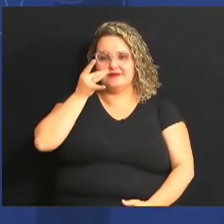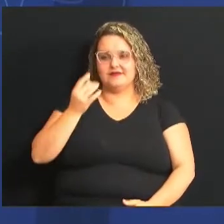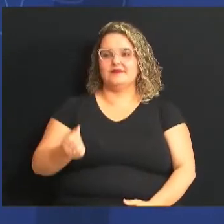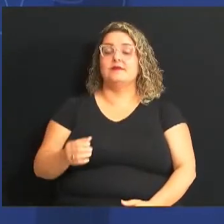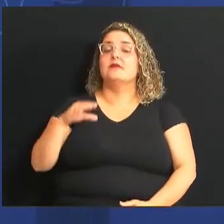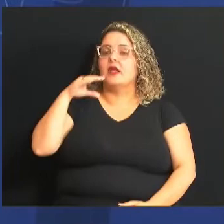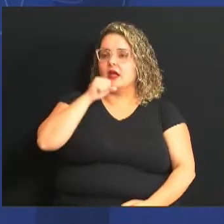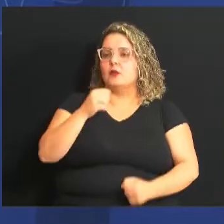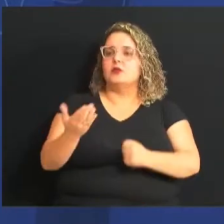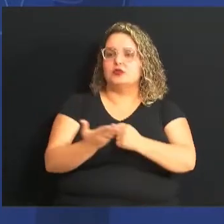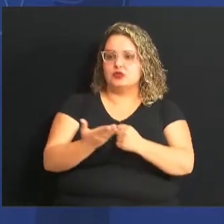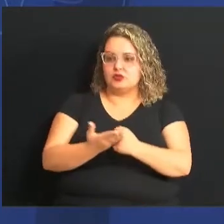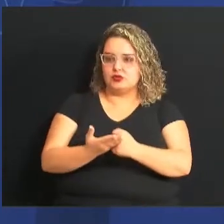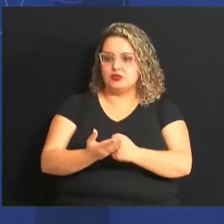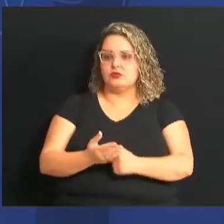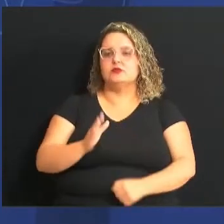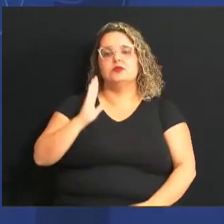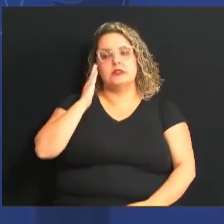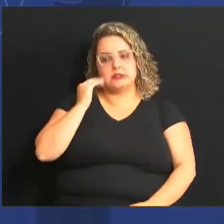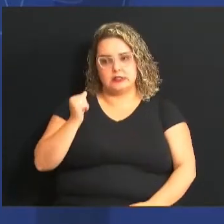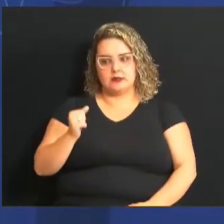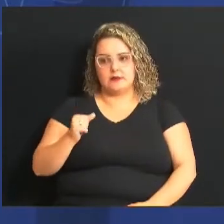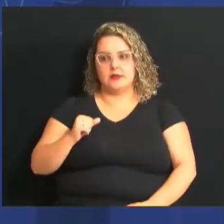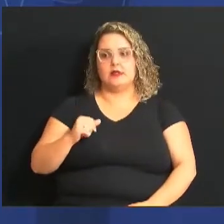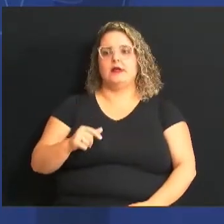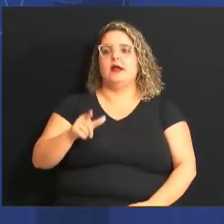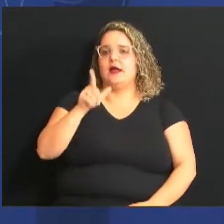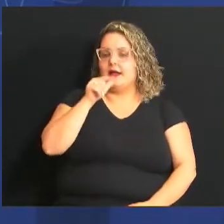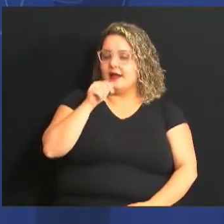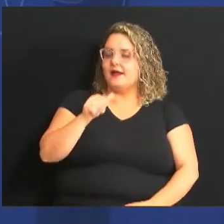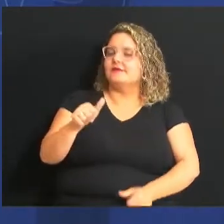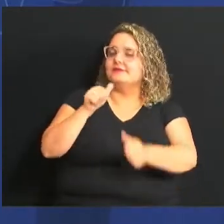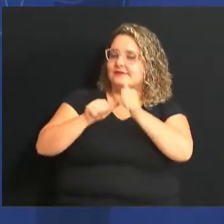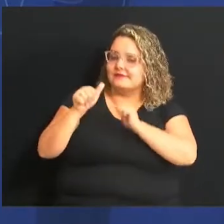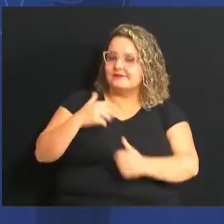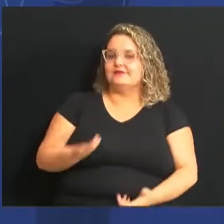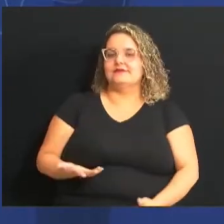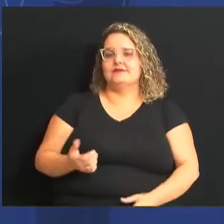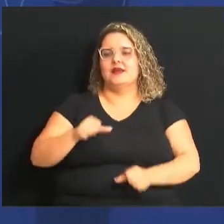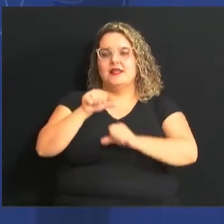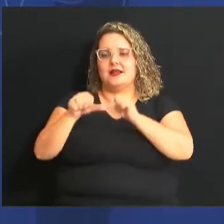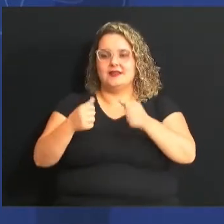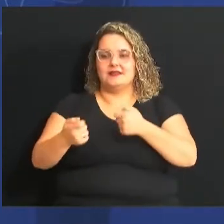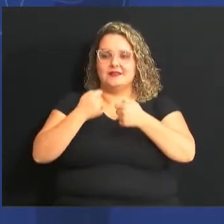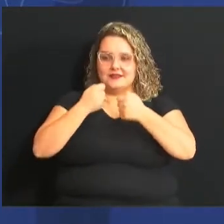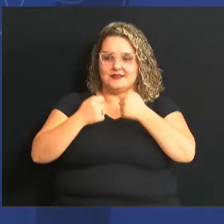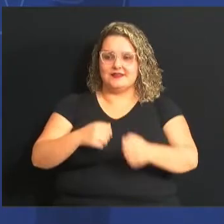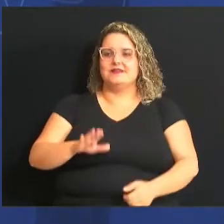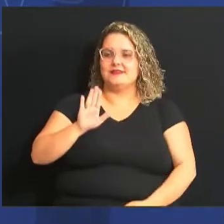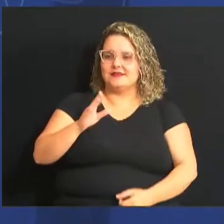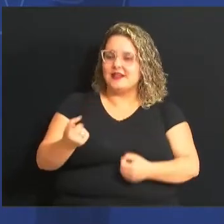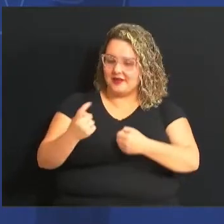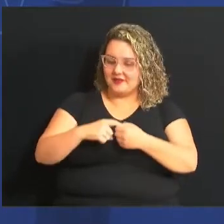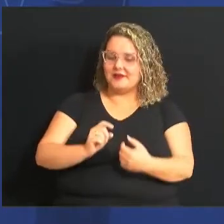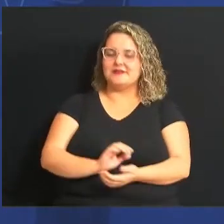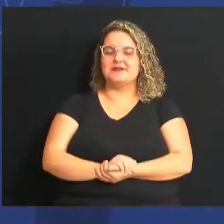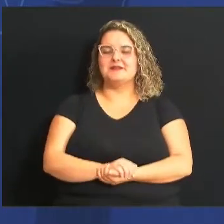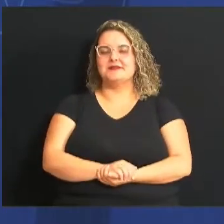rápido intervalo, você já sabe, é só para tomar aquela água e fazer a troca de entrevistados. Daqui a pouquinho eu já volto.